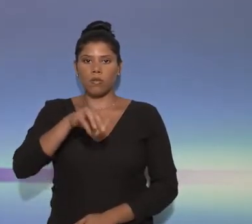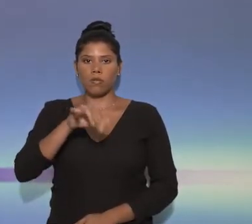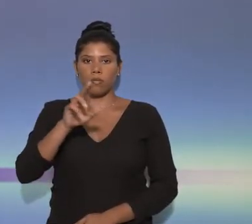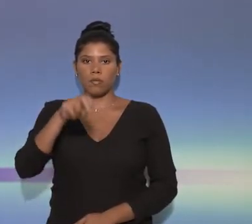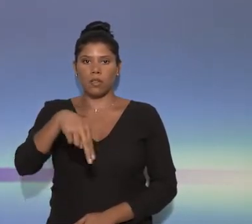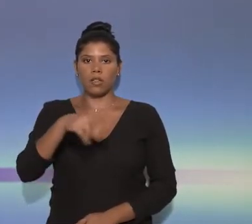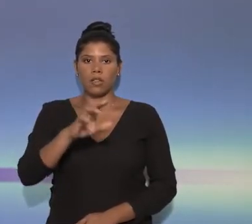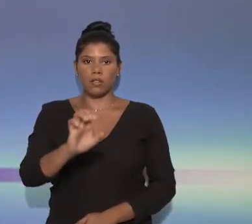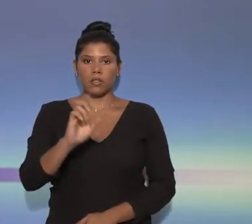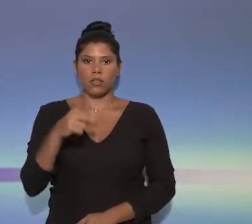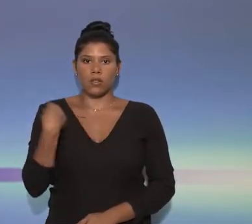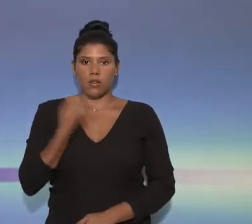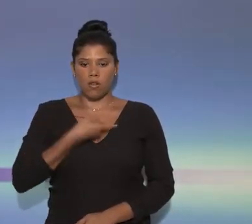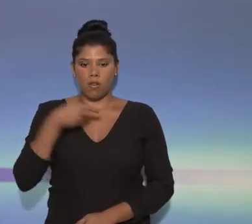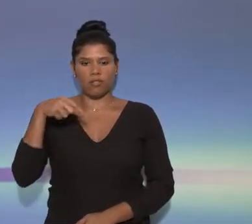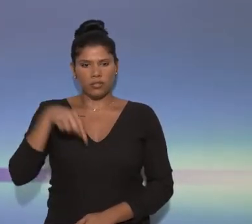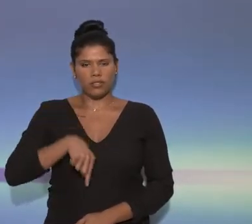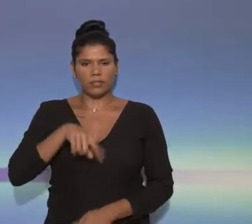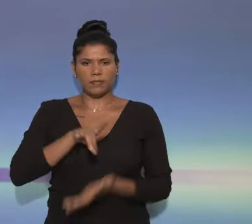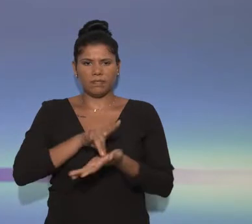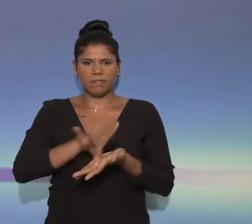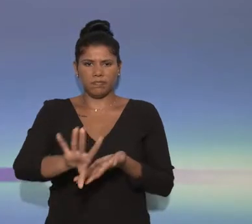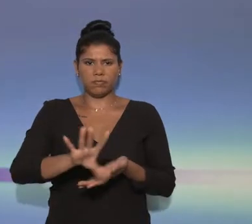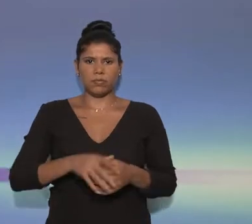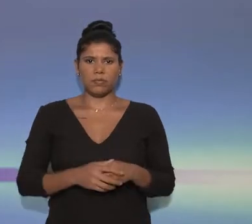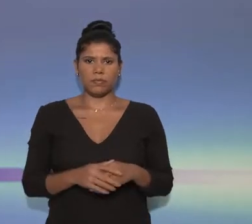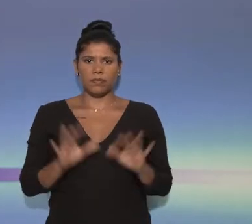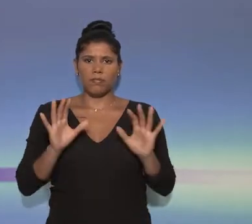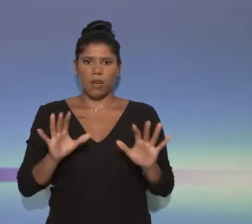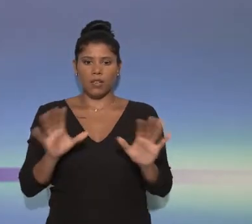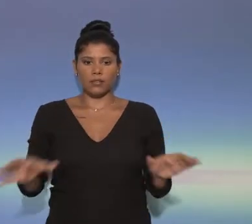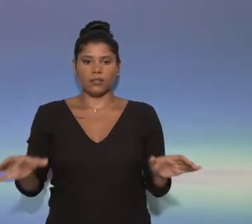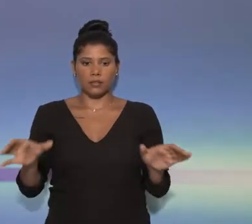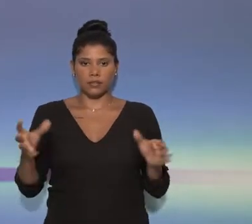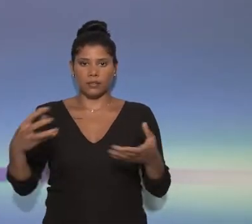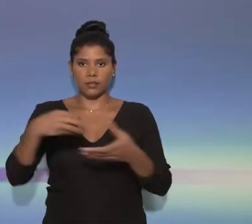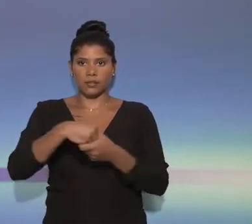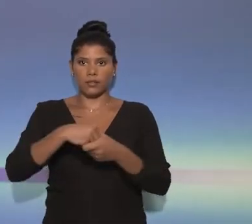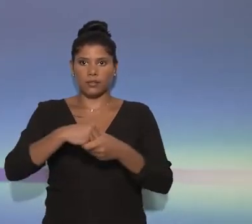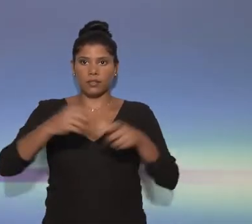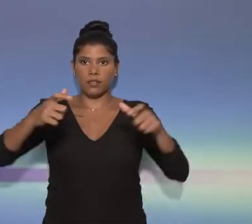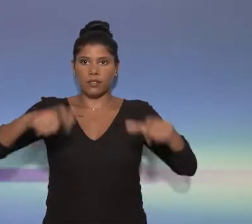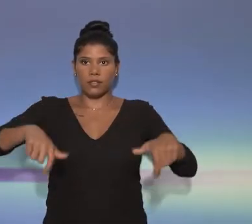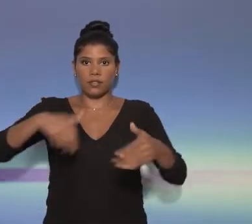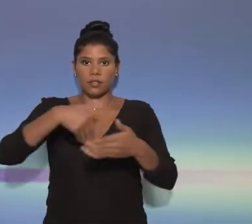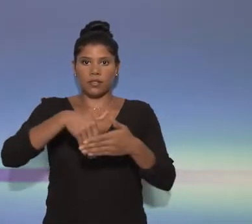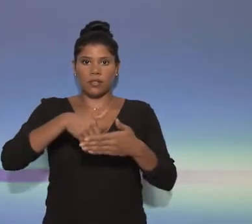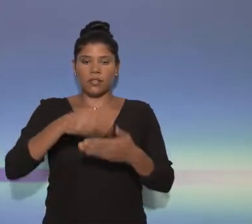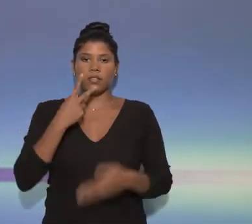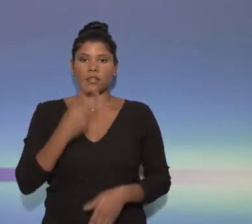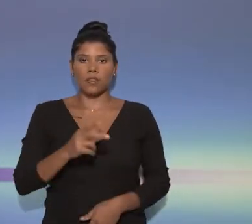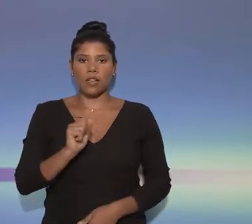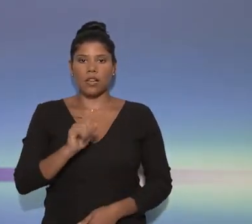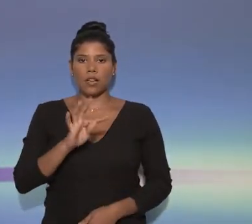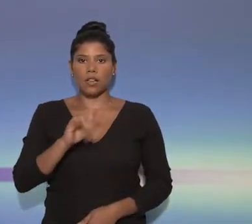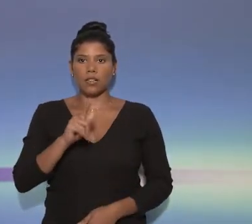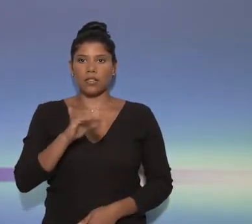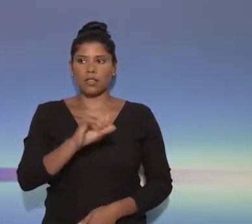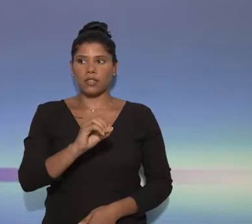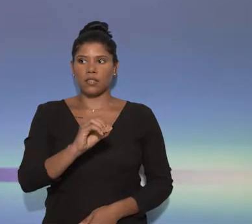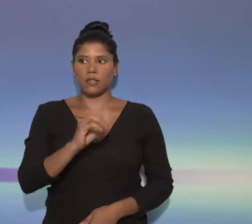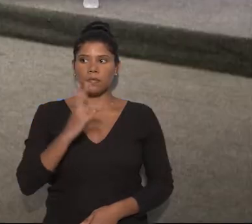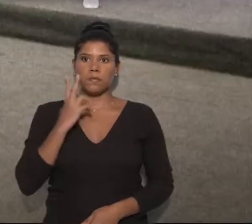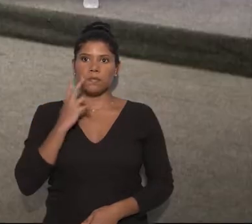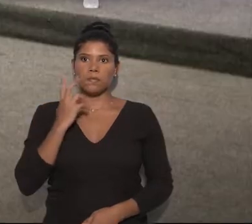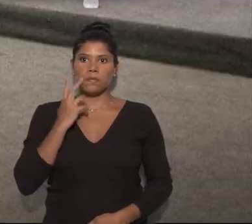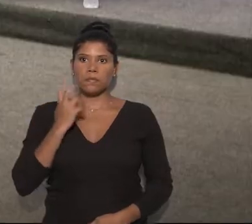a repetir que nós aqui repudiamos. Agora, em campo, né, a gente está falando aqui de Atlético Cearense, ele perdeu por 4-1.